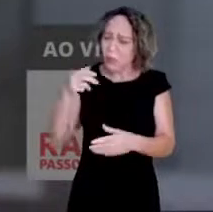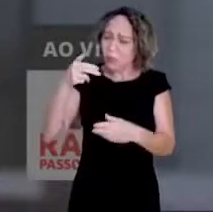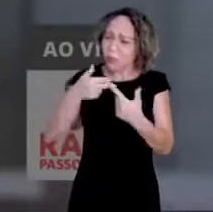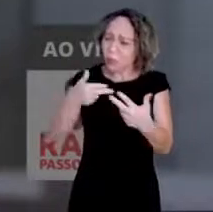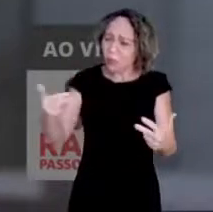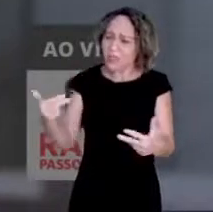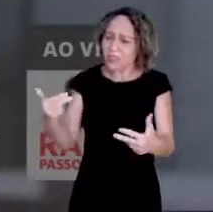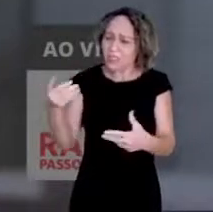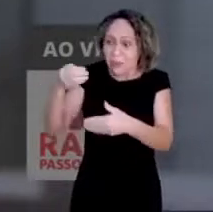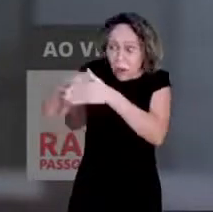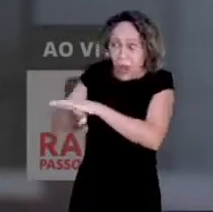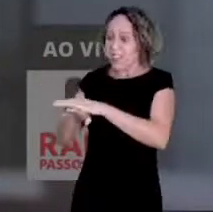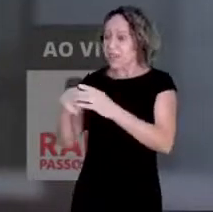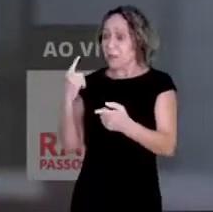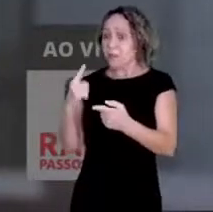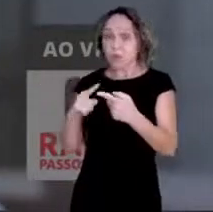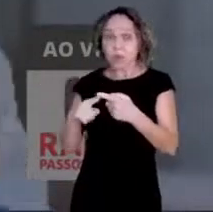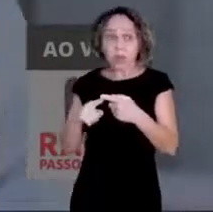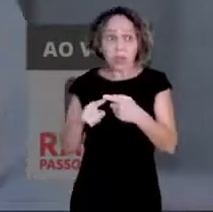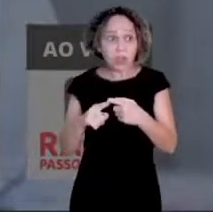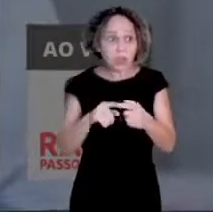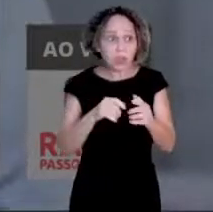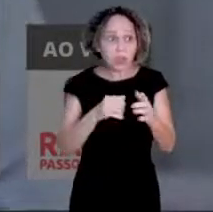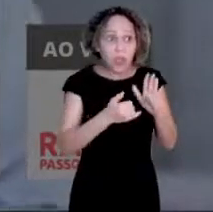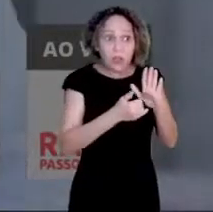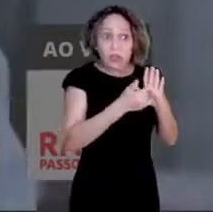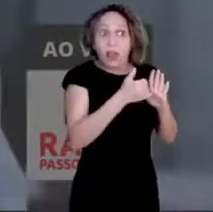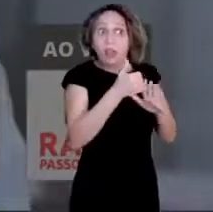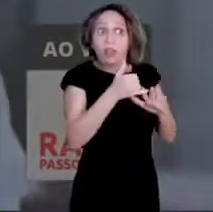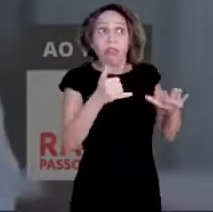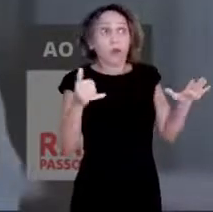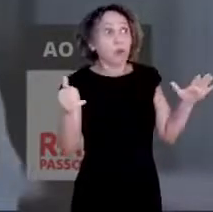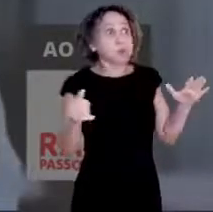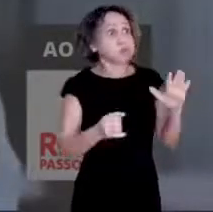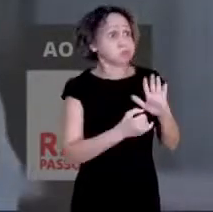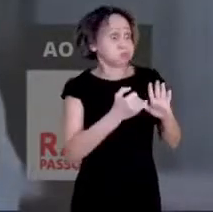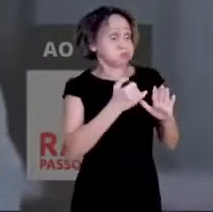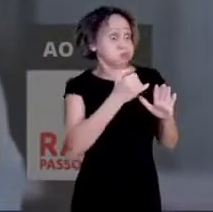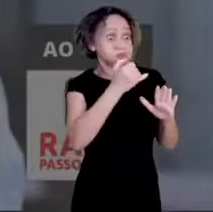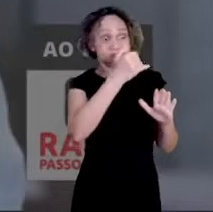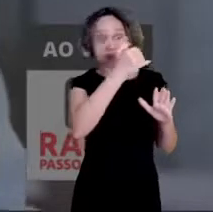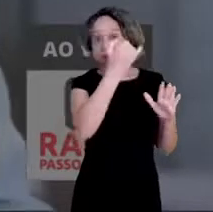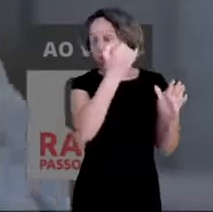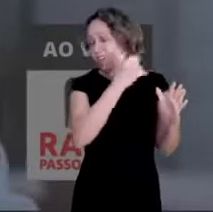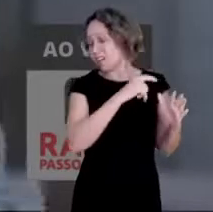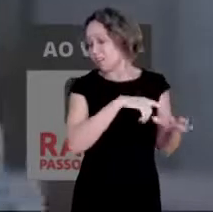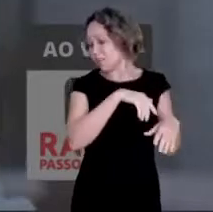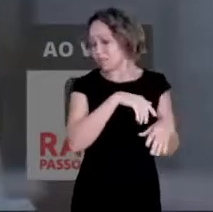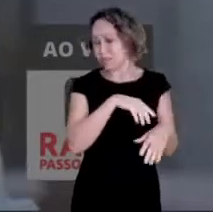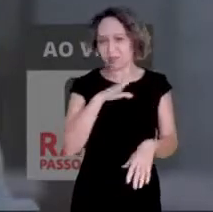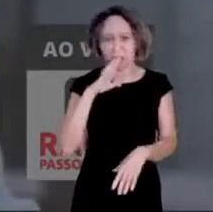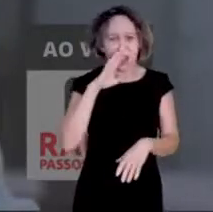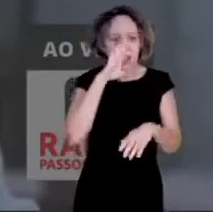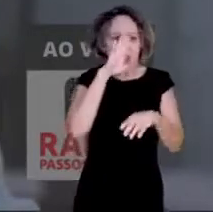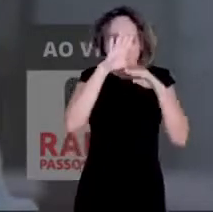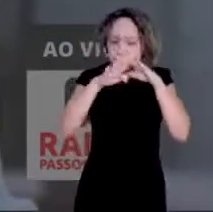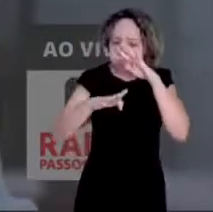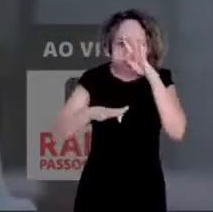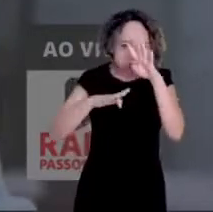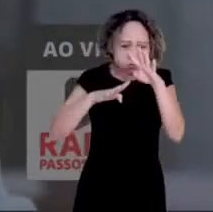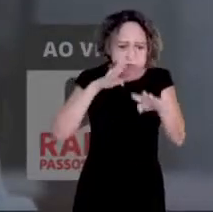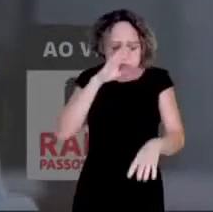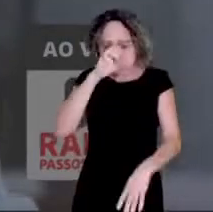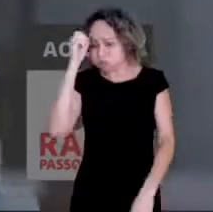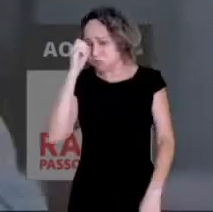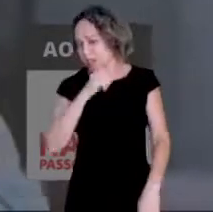um quilo de carne por mês. Ou seja, então, que mundo é esse? Num país que é o terceiro produtor de alimento do mundo.